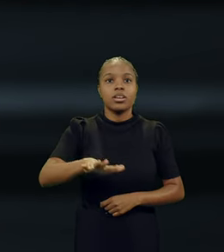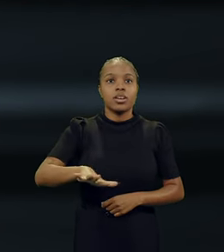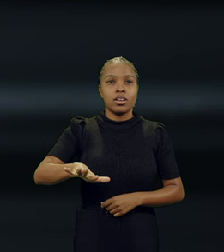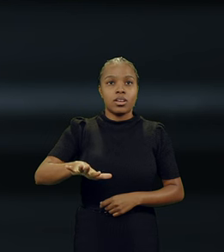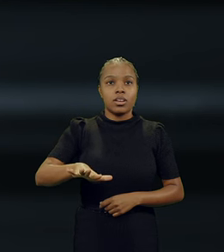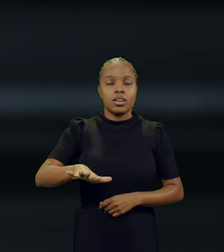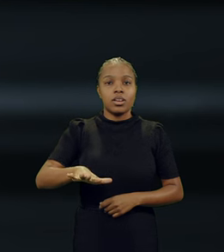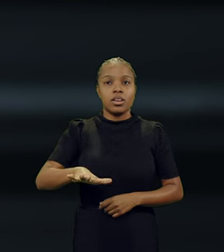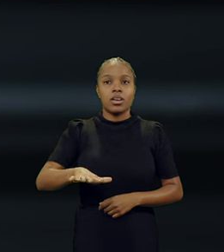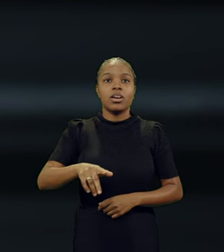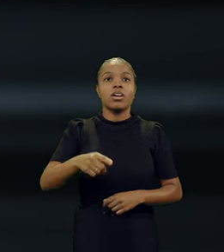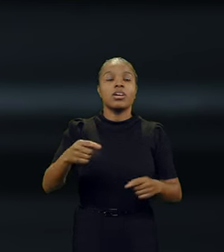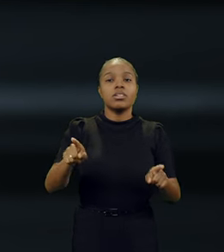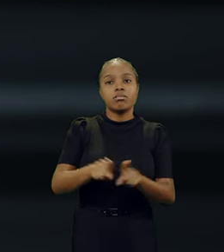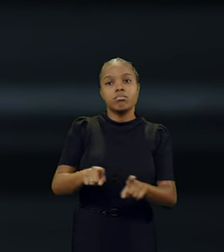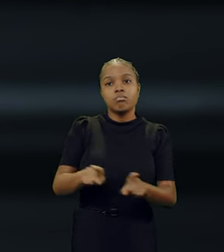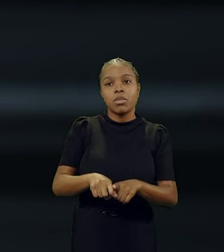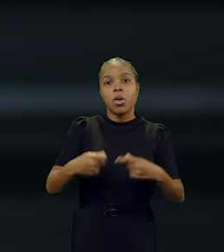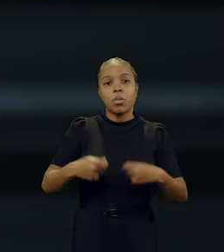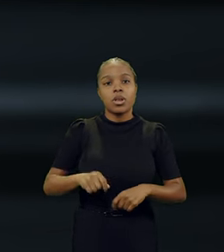Precisa também de